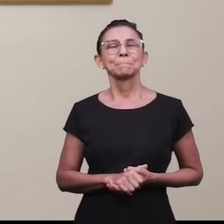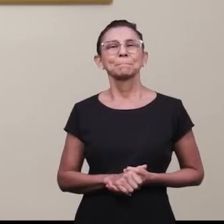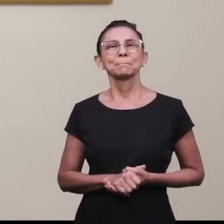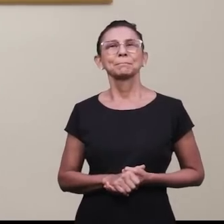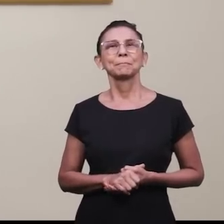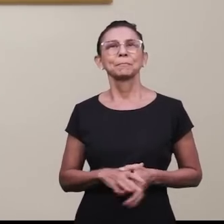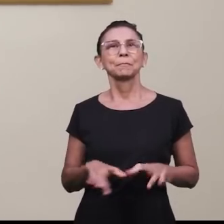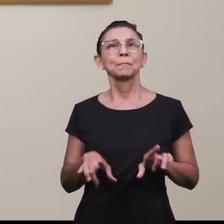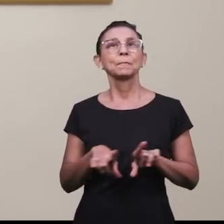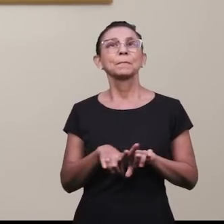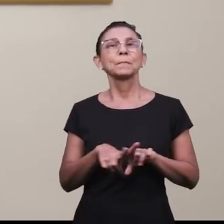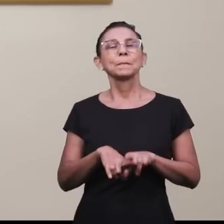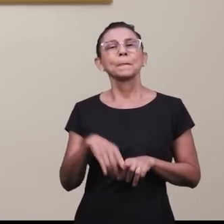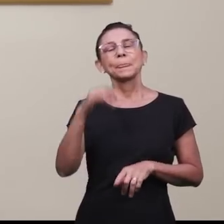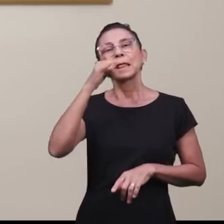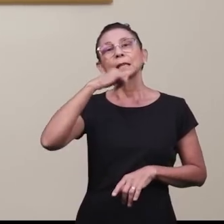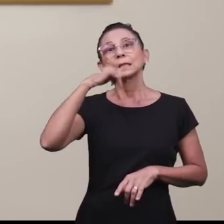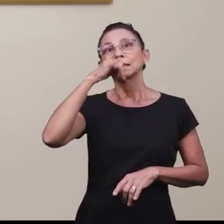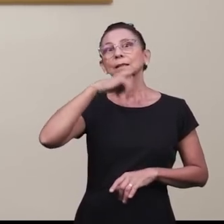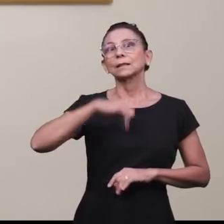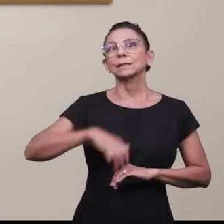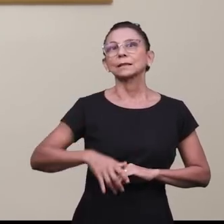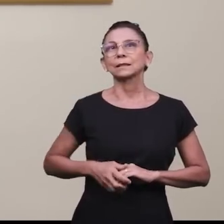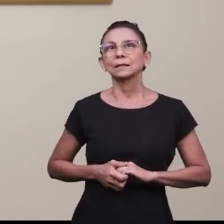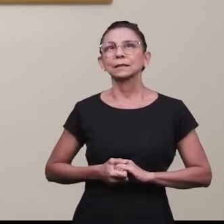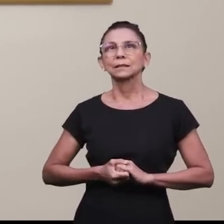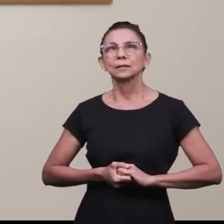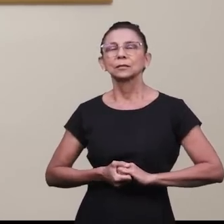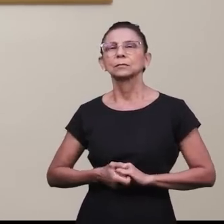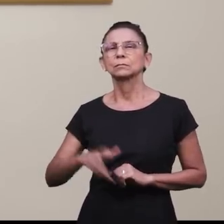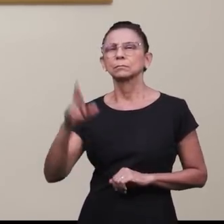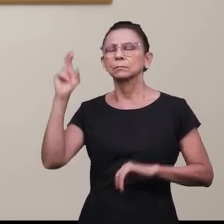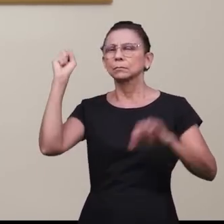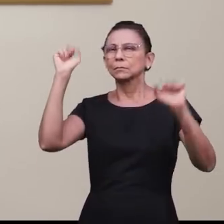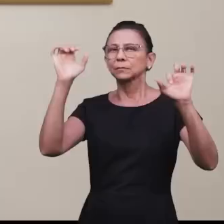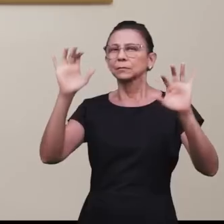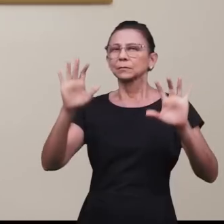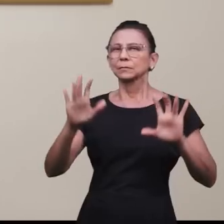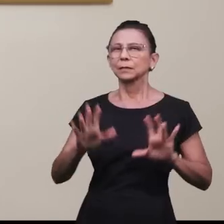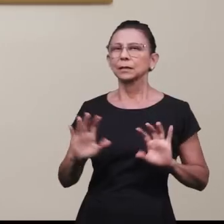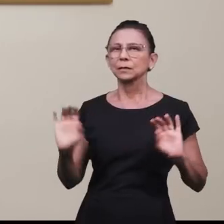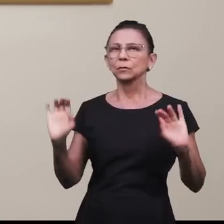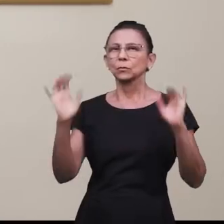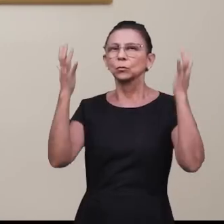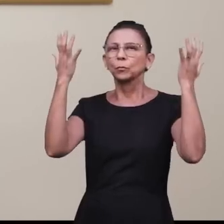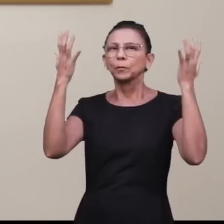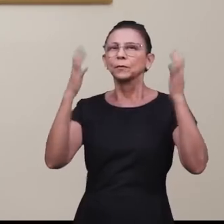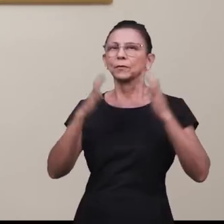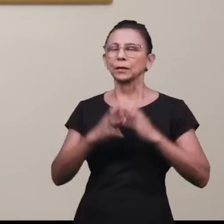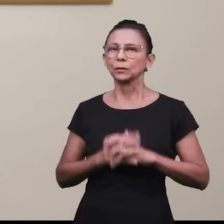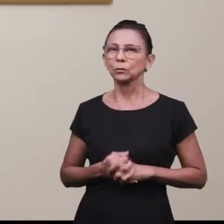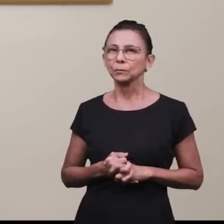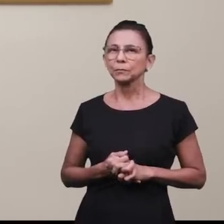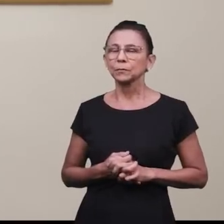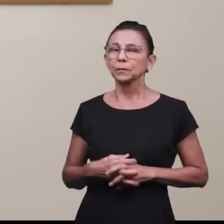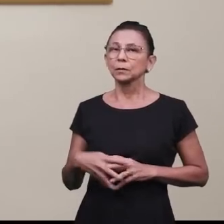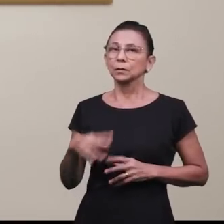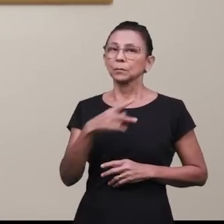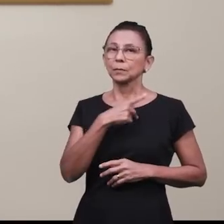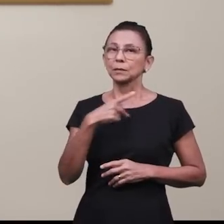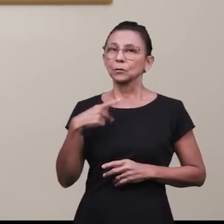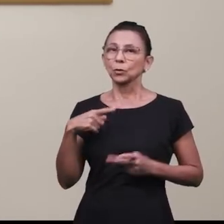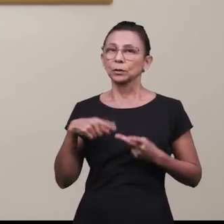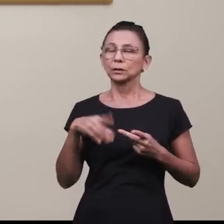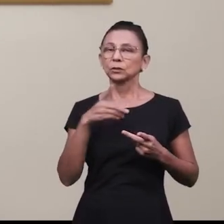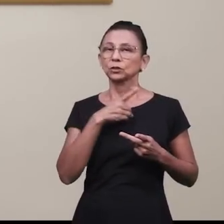obreiros e grupo de intercessão das igrejas deste país. O evento foi realizado via aplicativo Zoom, no qual foi transmitida uma aula